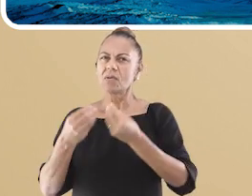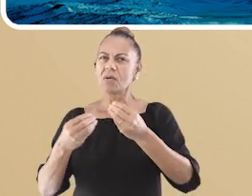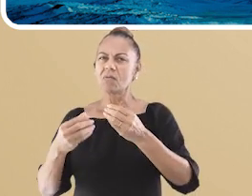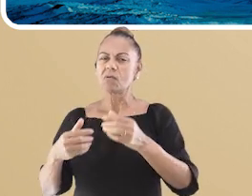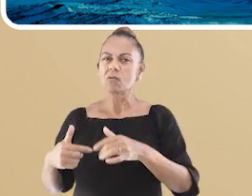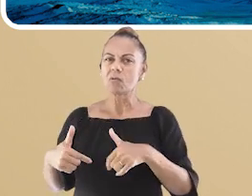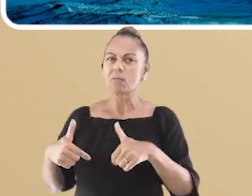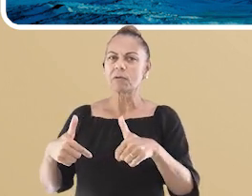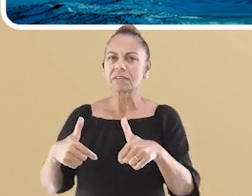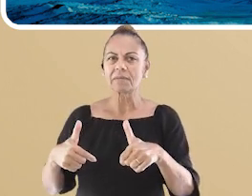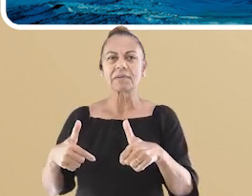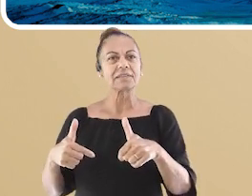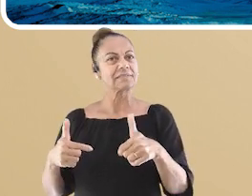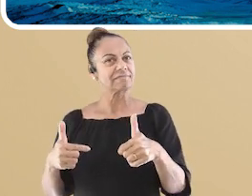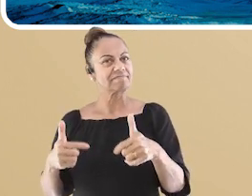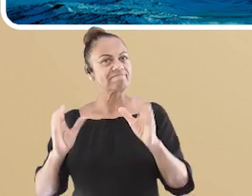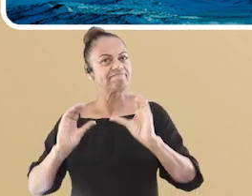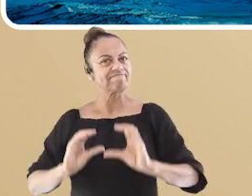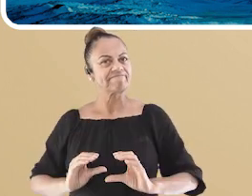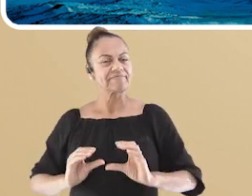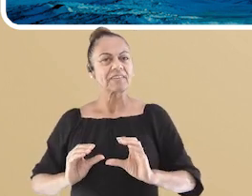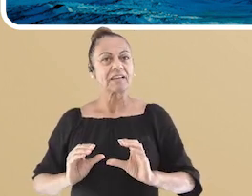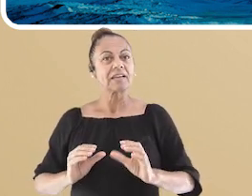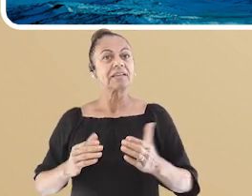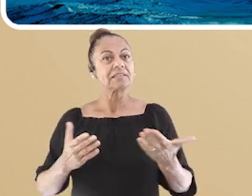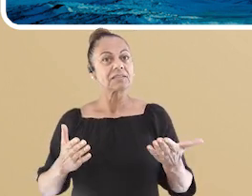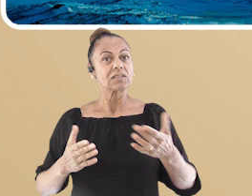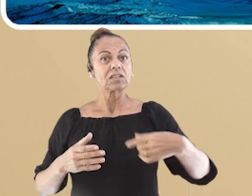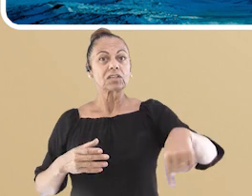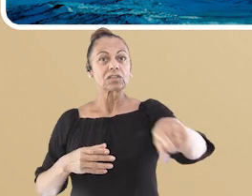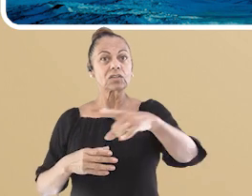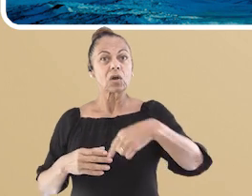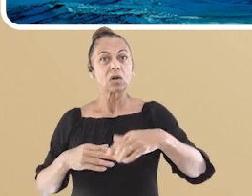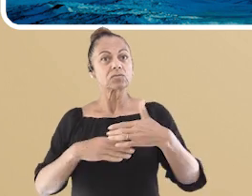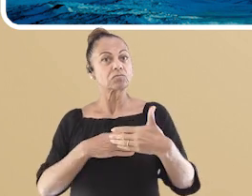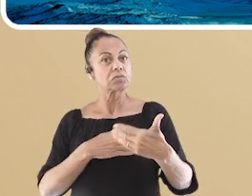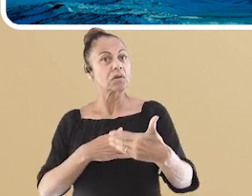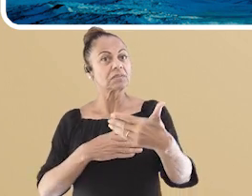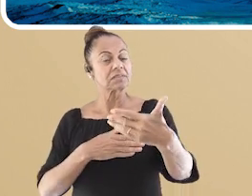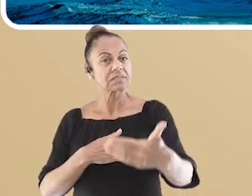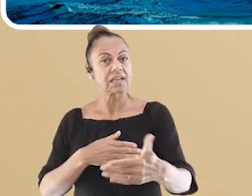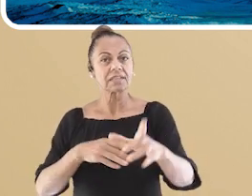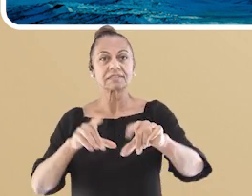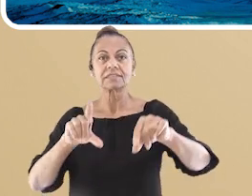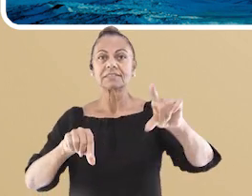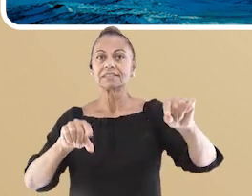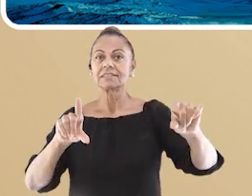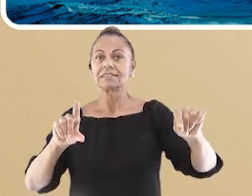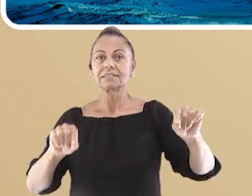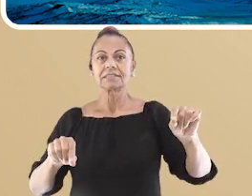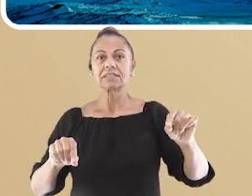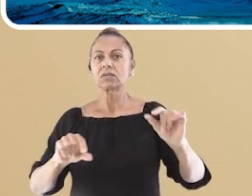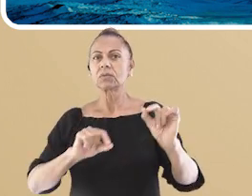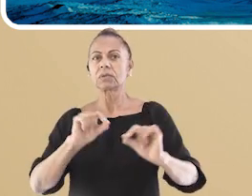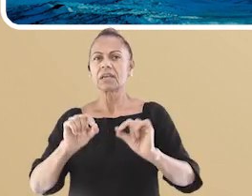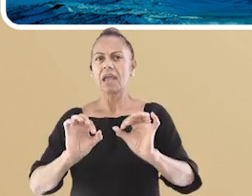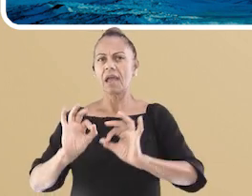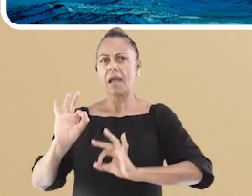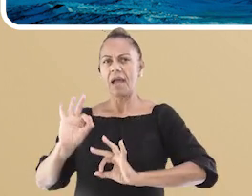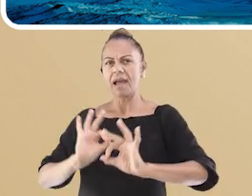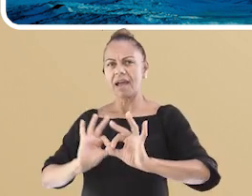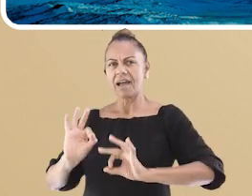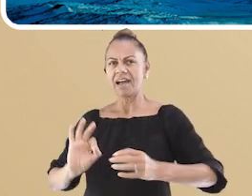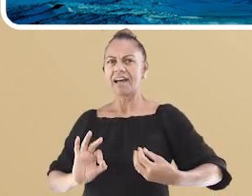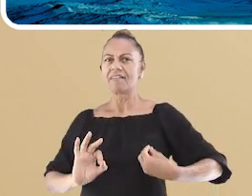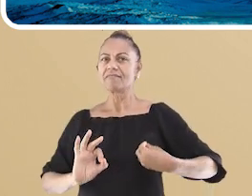atitudes. E através do processo de tomada de decisão, em suas escolhas e metas, idealizando um projeto